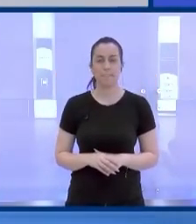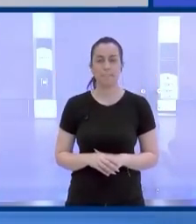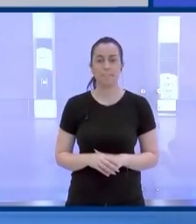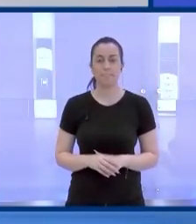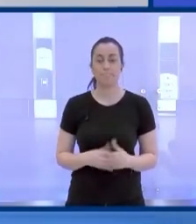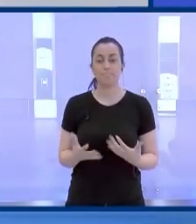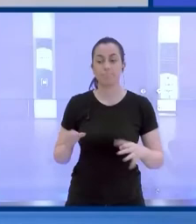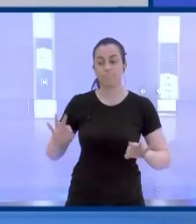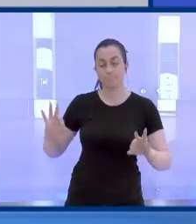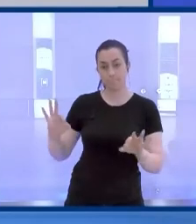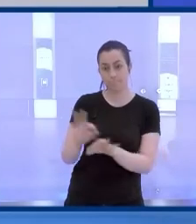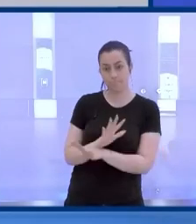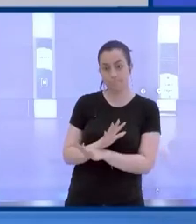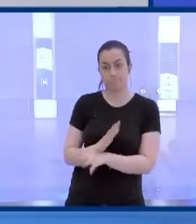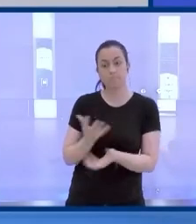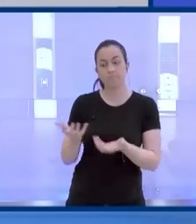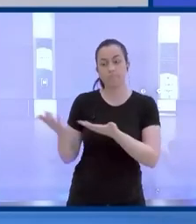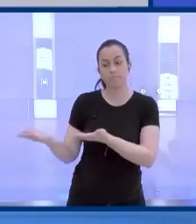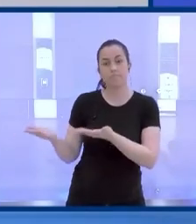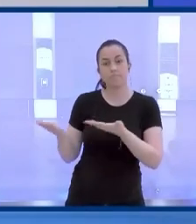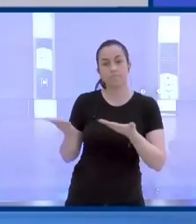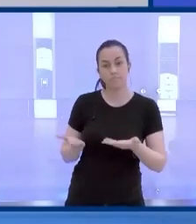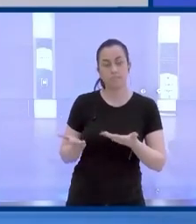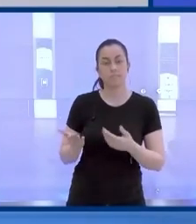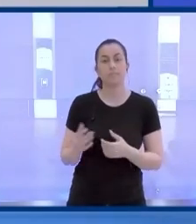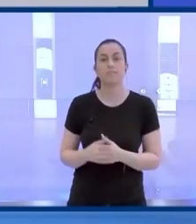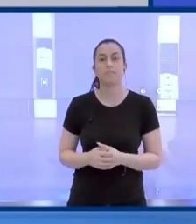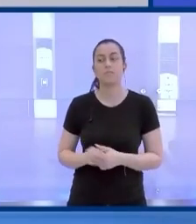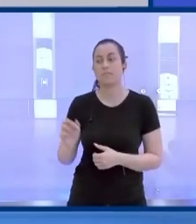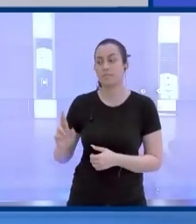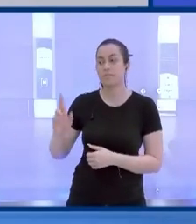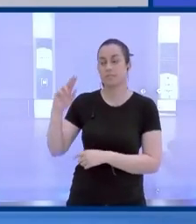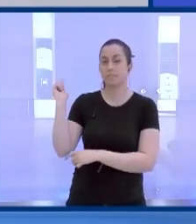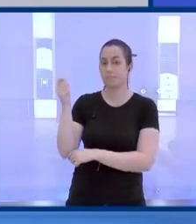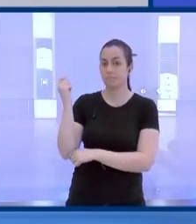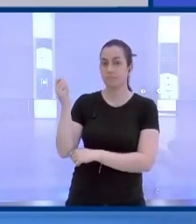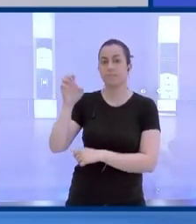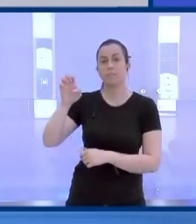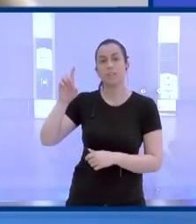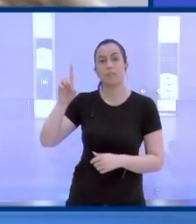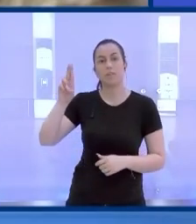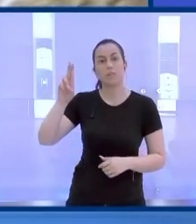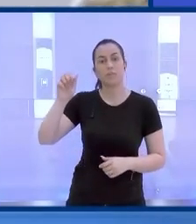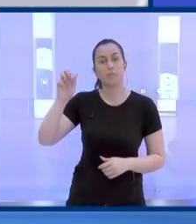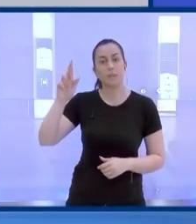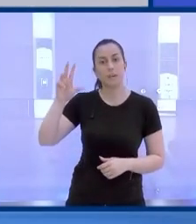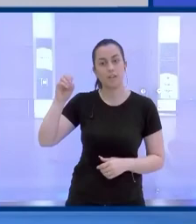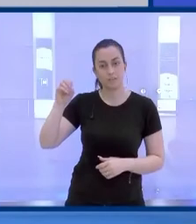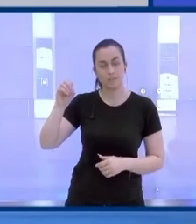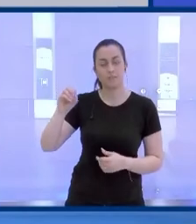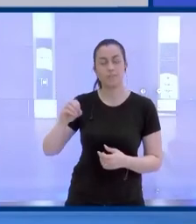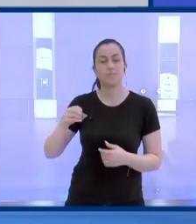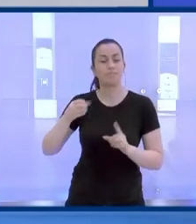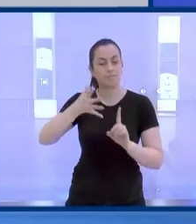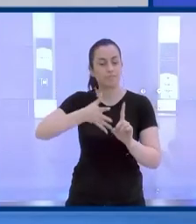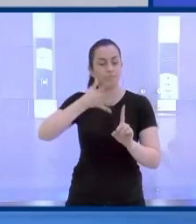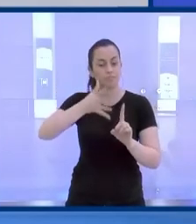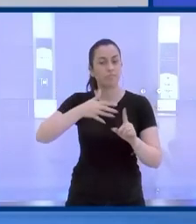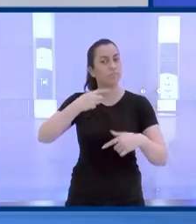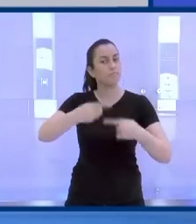Para encerrar essa cerimônia, gostaria de convidar o governador do Estado do Rio Grande do Sul, Eduardo Leite, para suas palavras e batida de martelo.